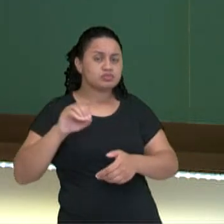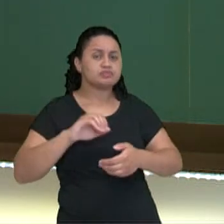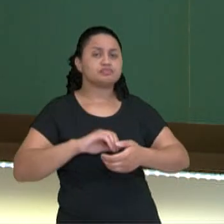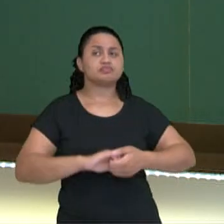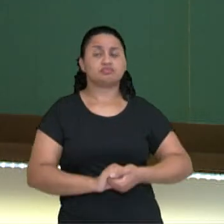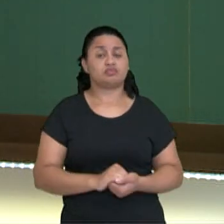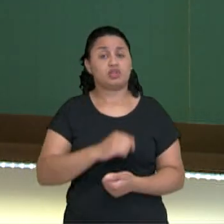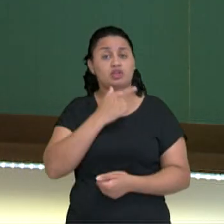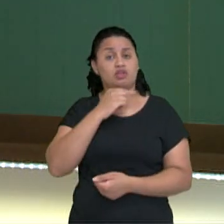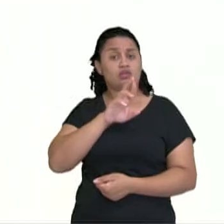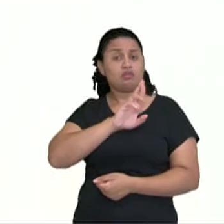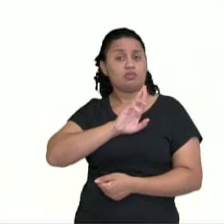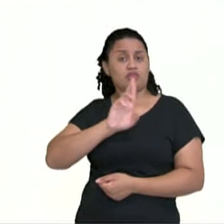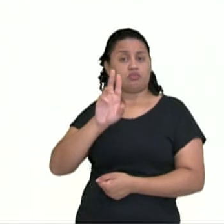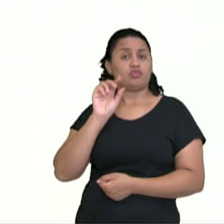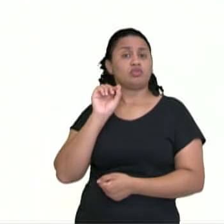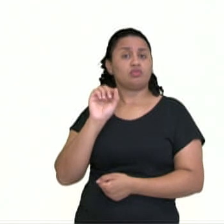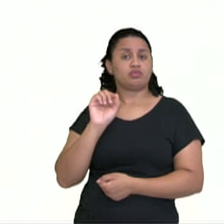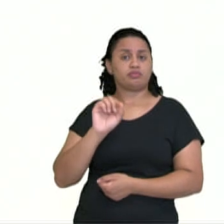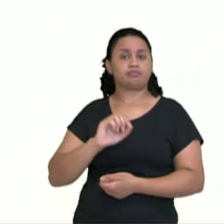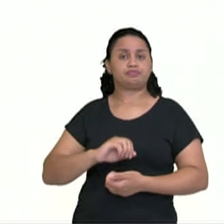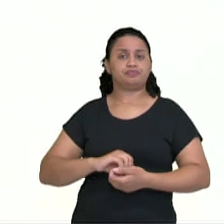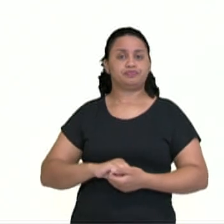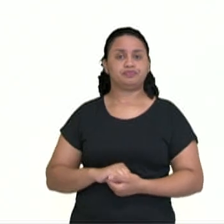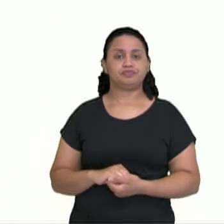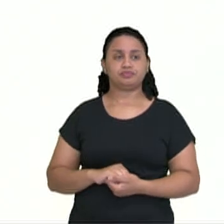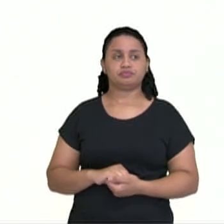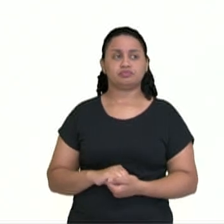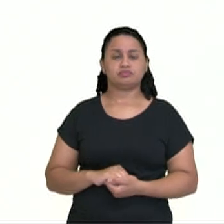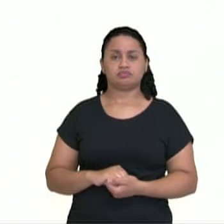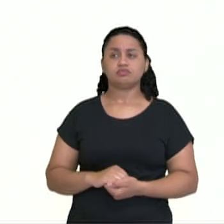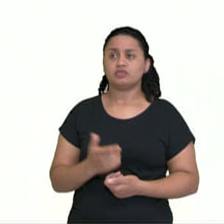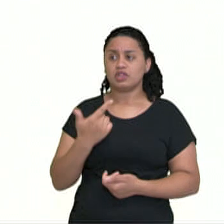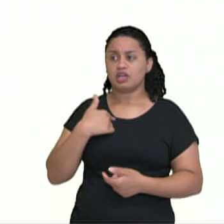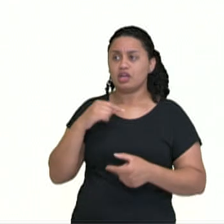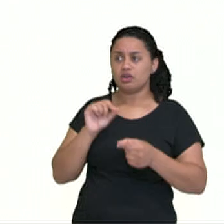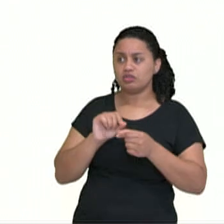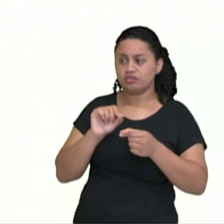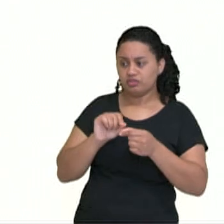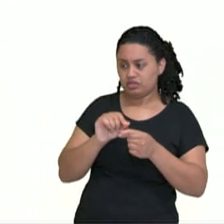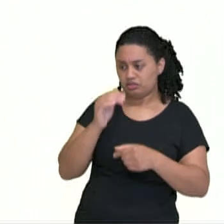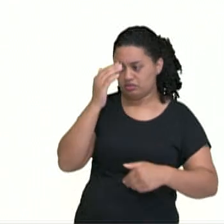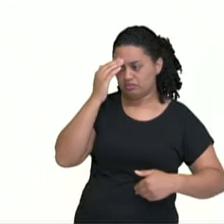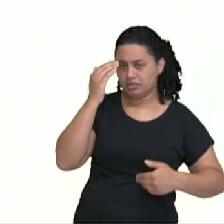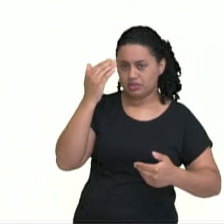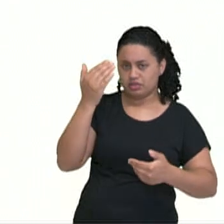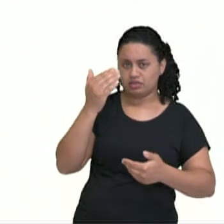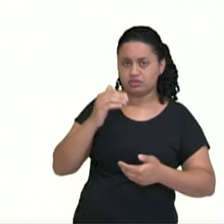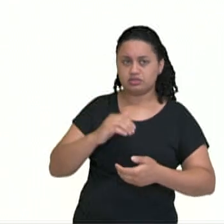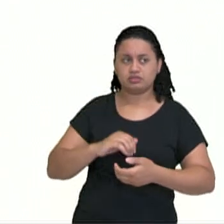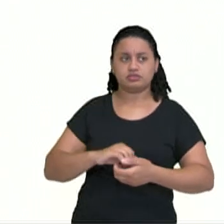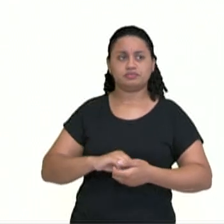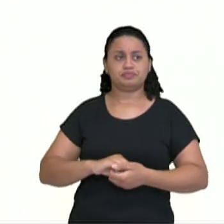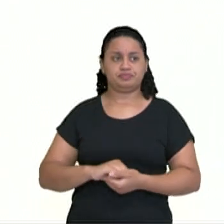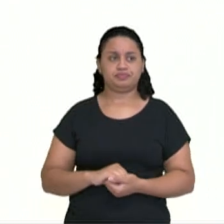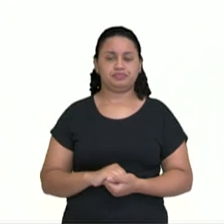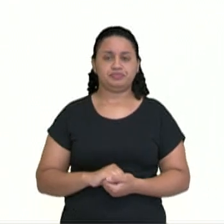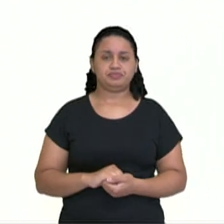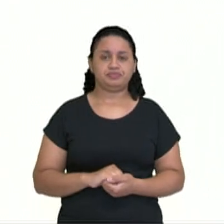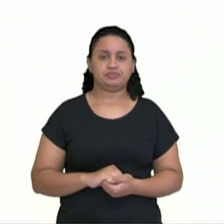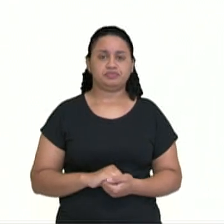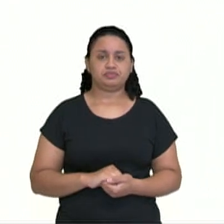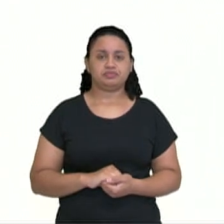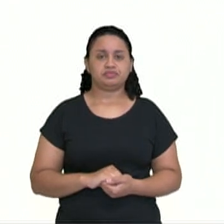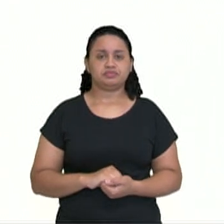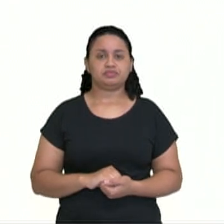homem respondeu, I did, thanks, answered the man. Eu fiz isso, obrigada. He loved it, so